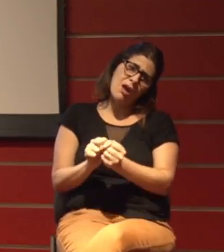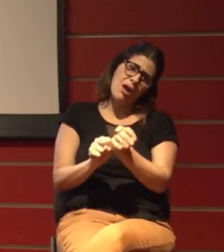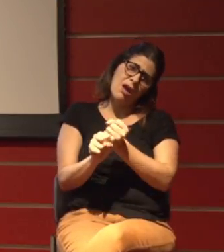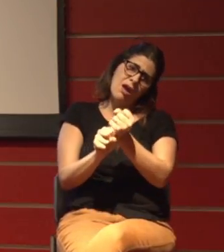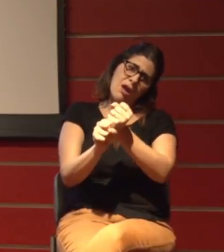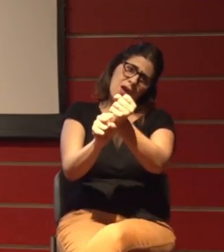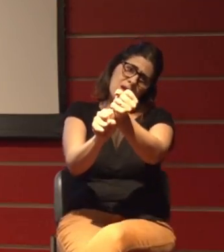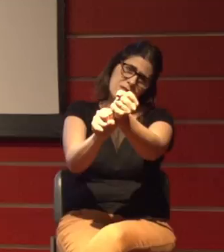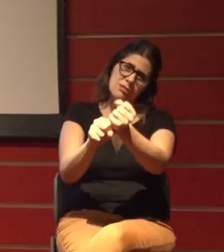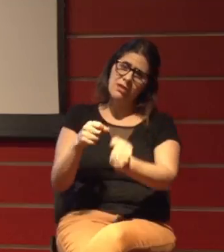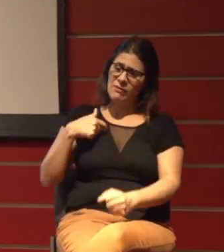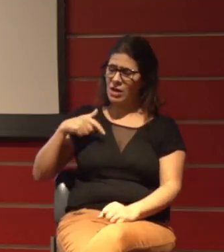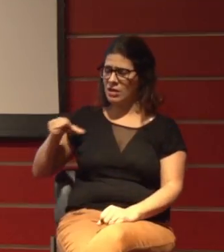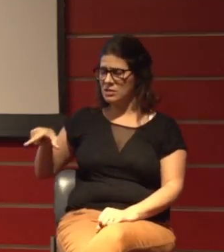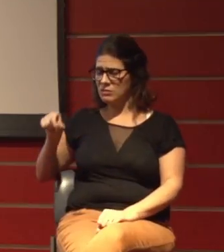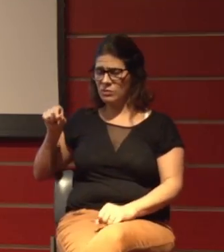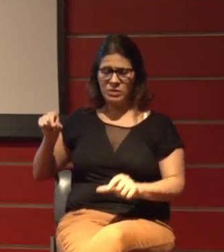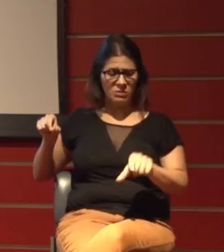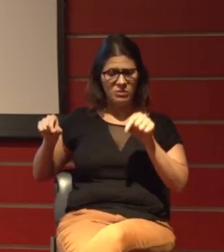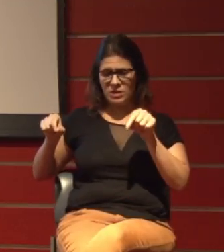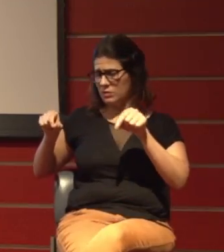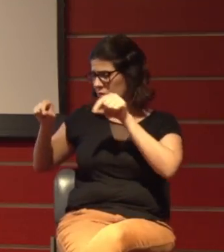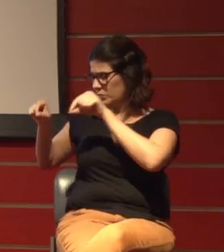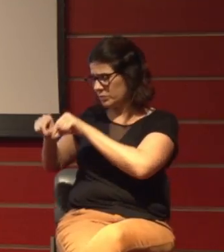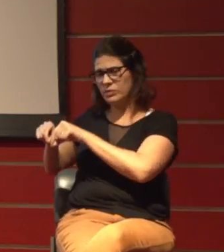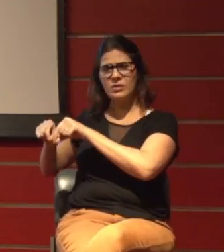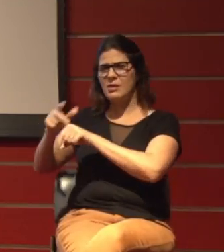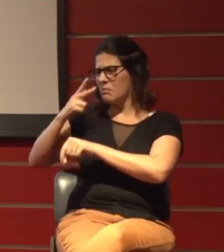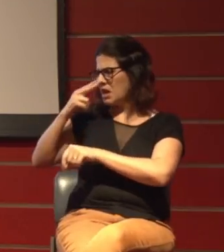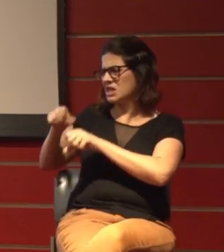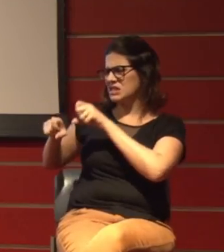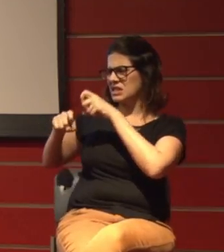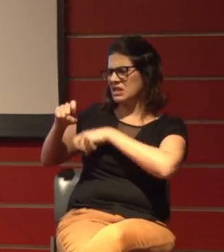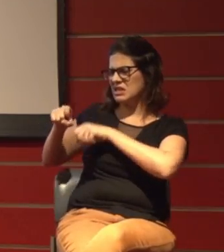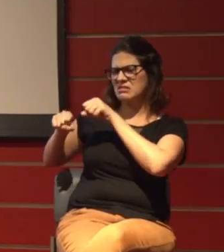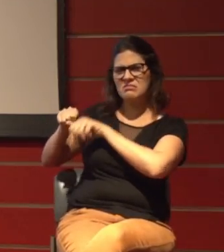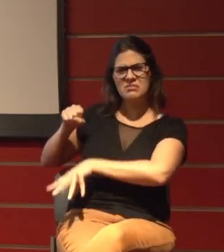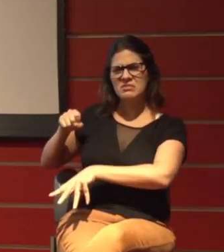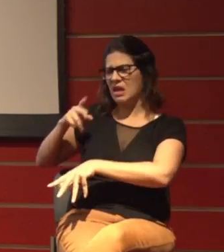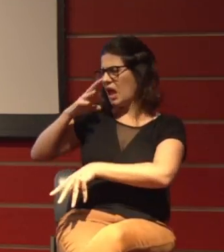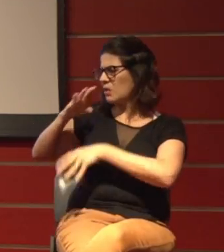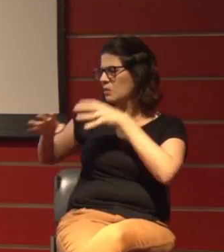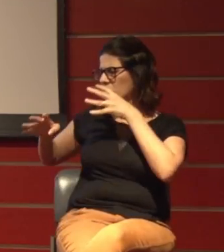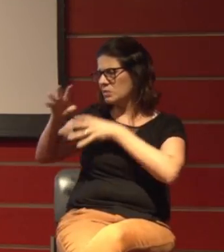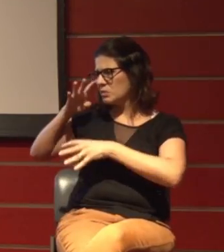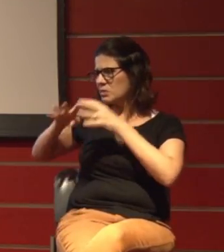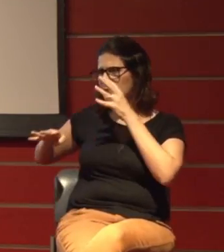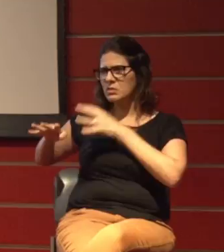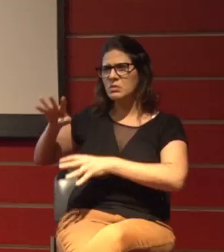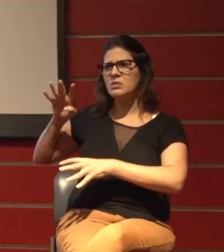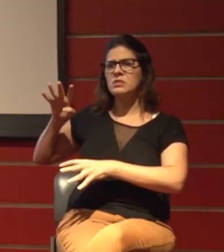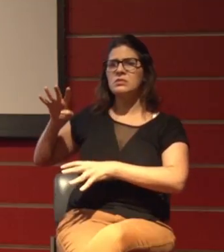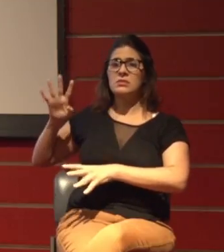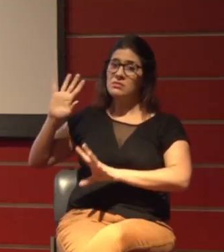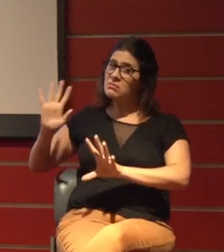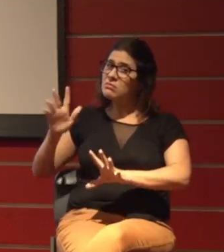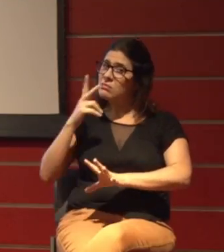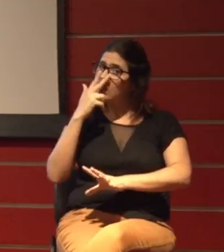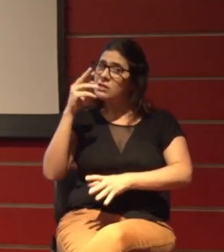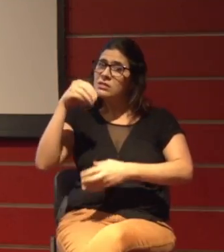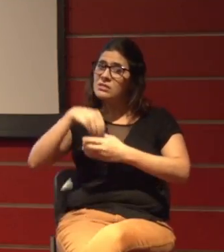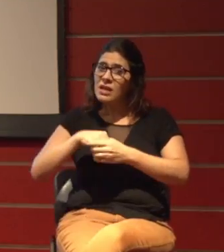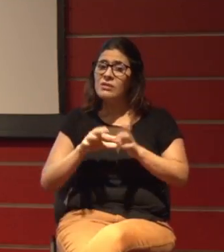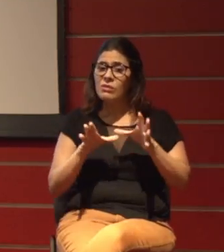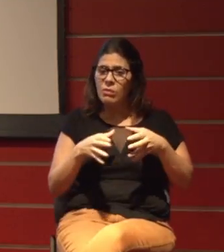você pincela dois momentos da vida dela eh cria essa acusação e dentro da própria comunidade negra dos